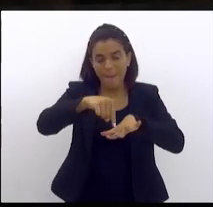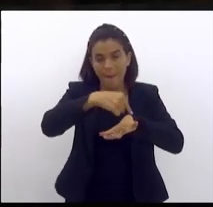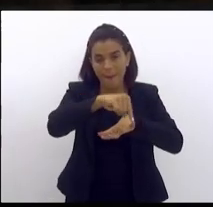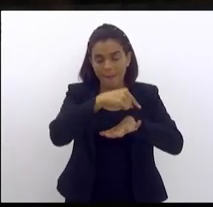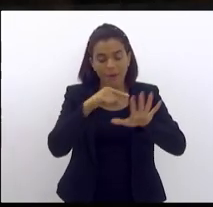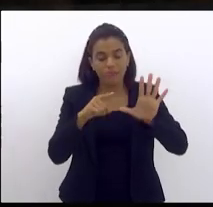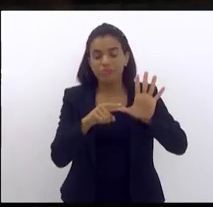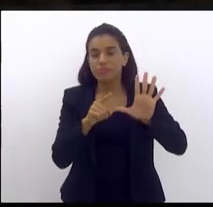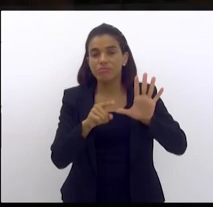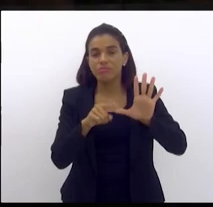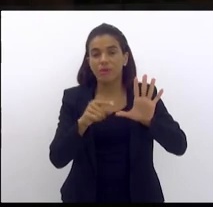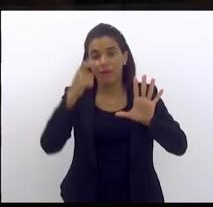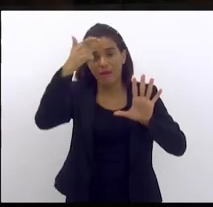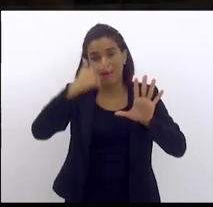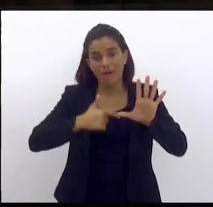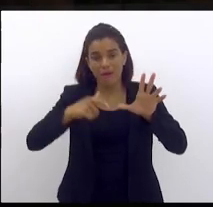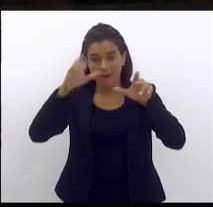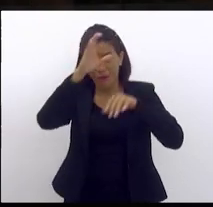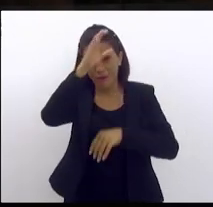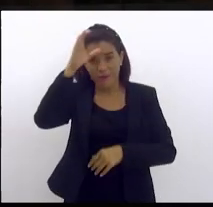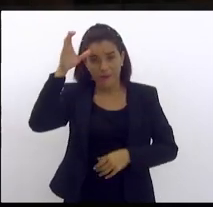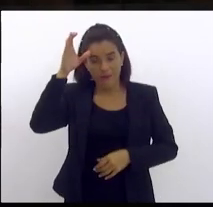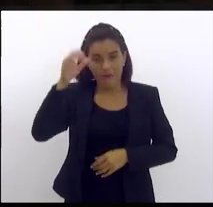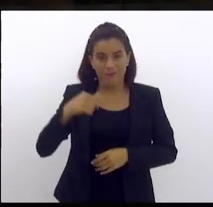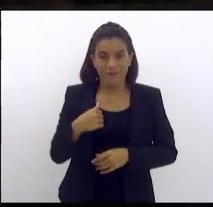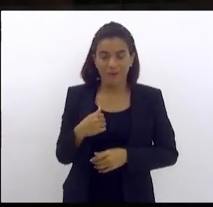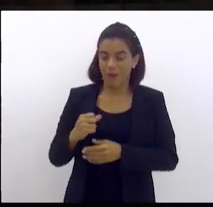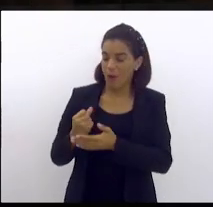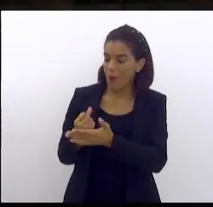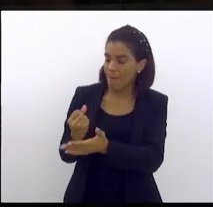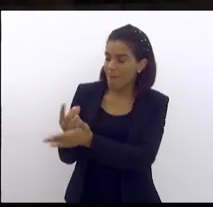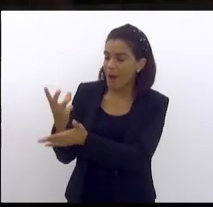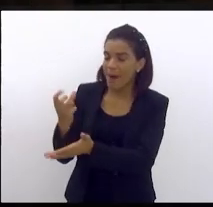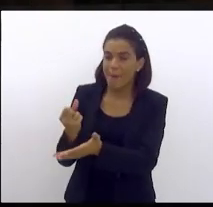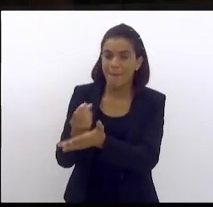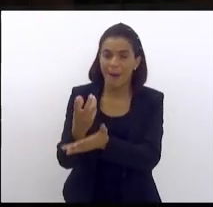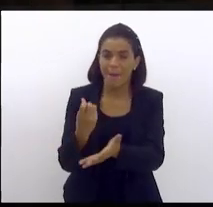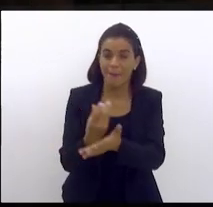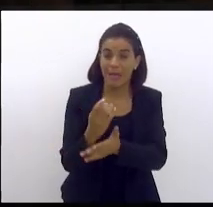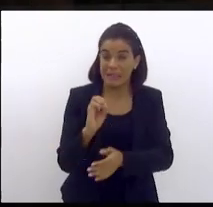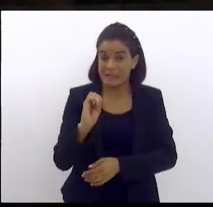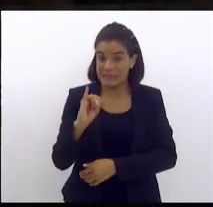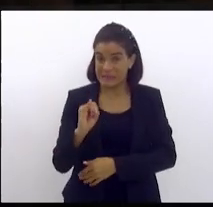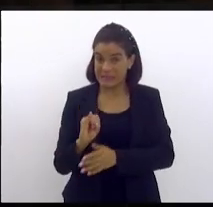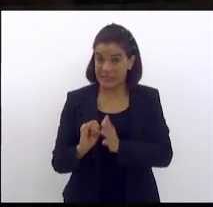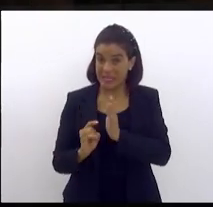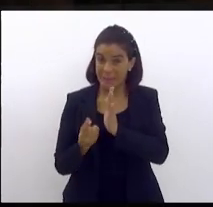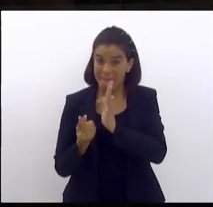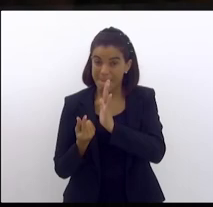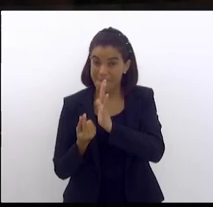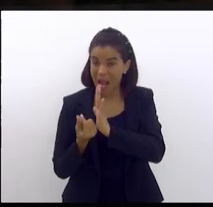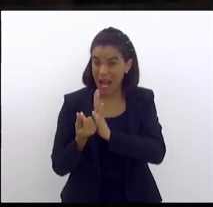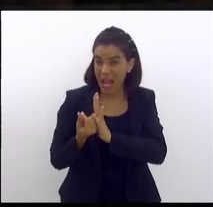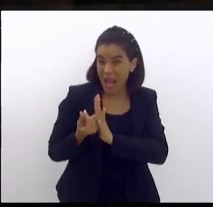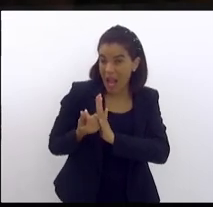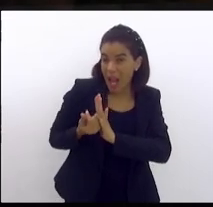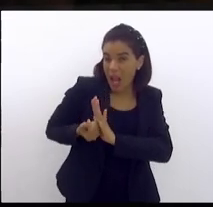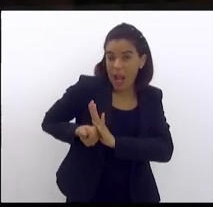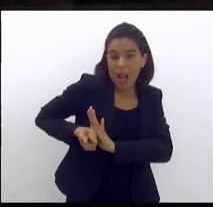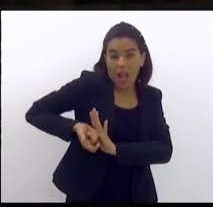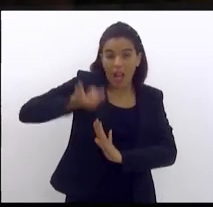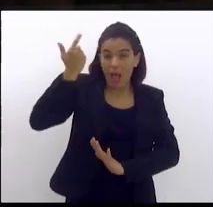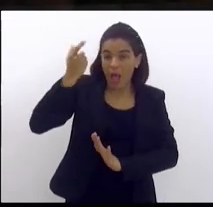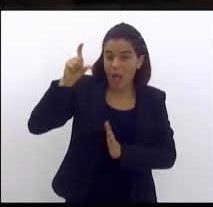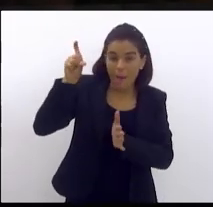que é o próprio consumidor se essa Carga Tributária subir muito vai